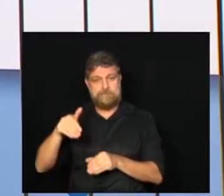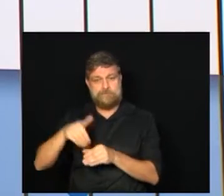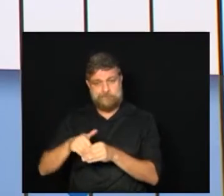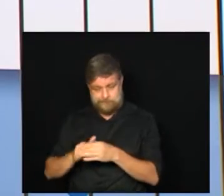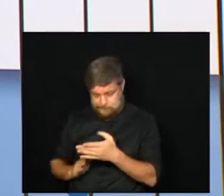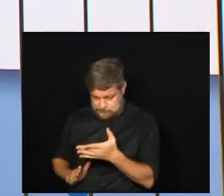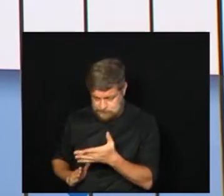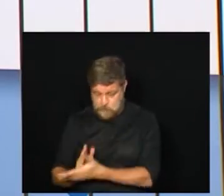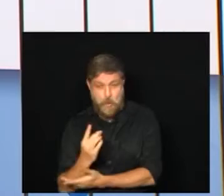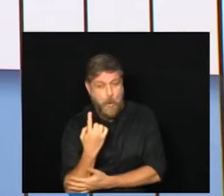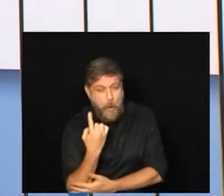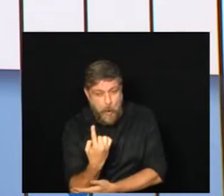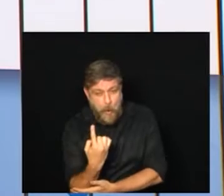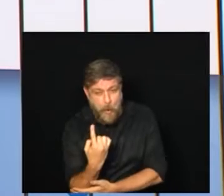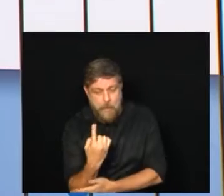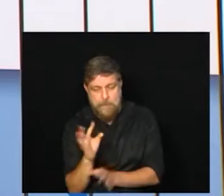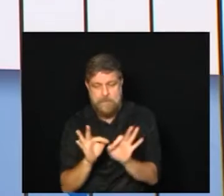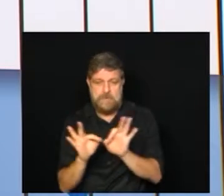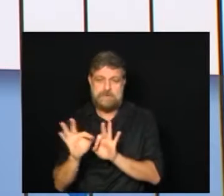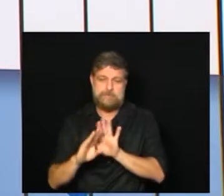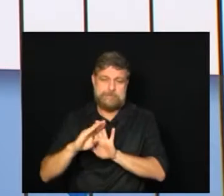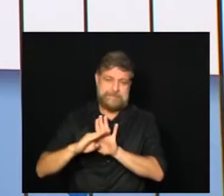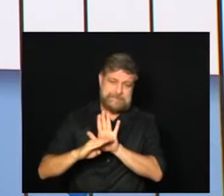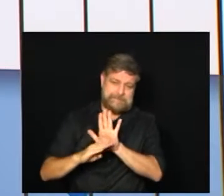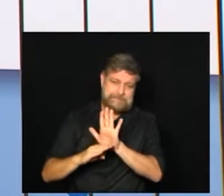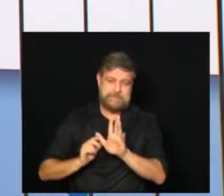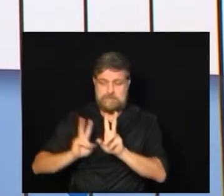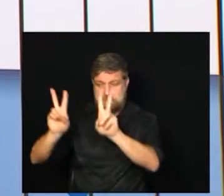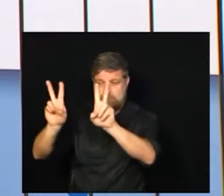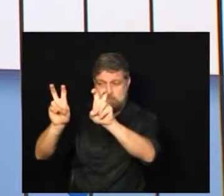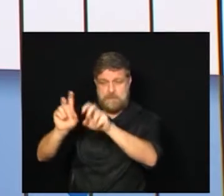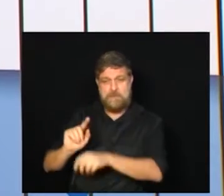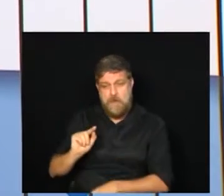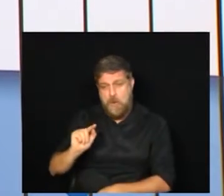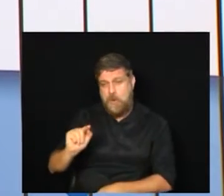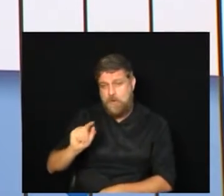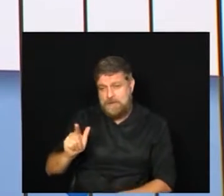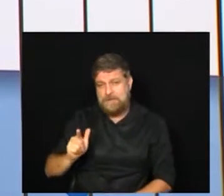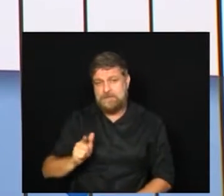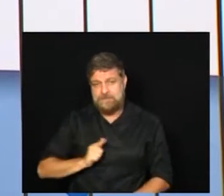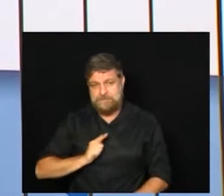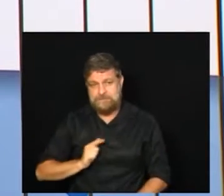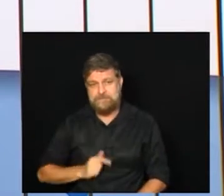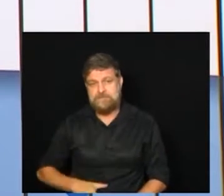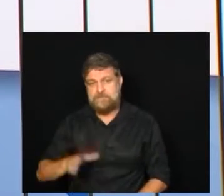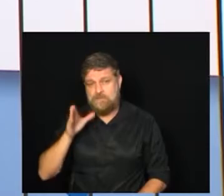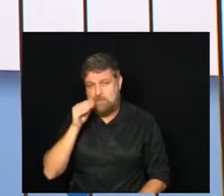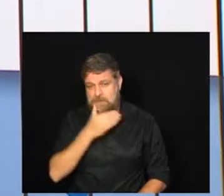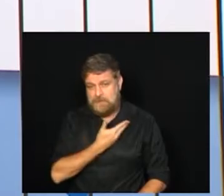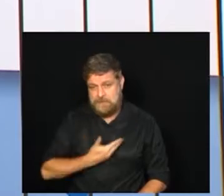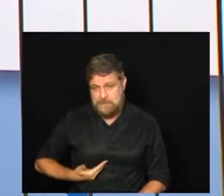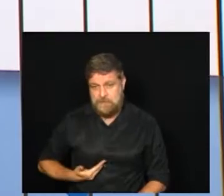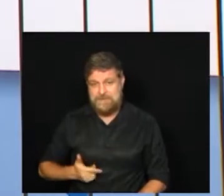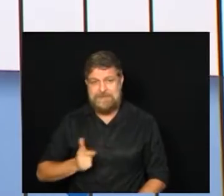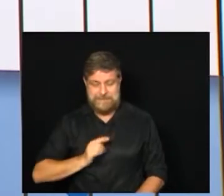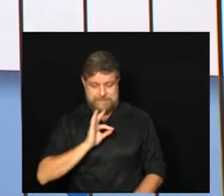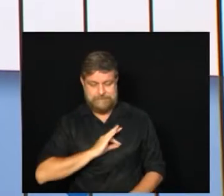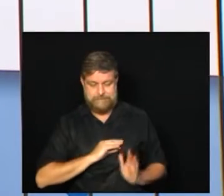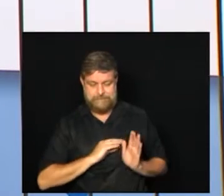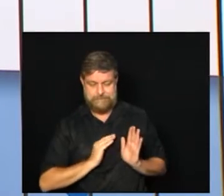dos que foram aprovados, é o projeto que trata aí da questão de empréstimo pelo servidor público com aquele